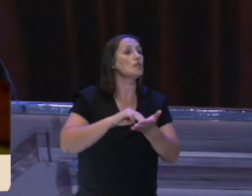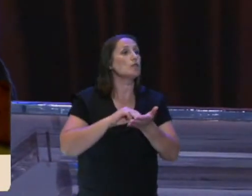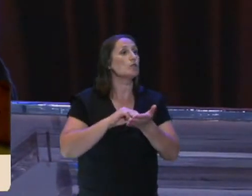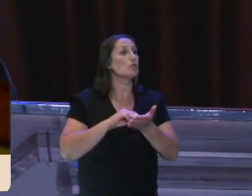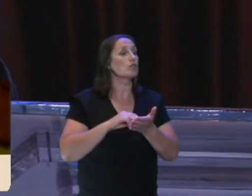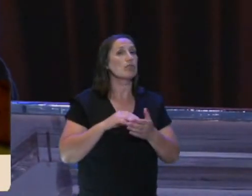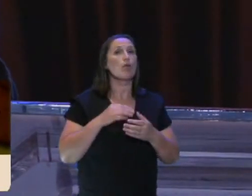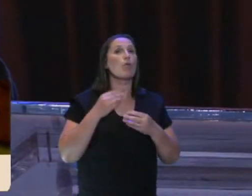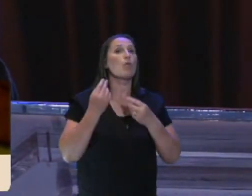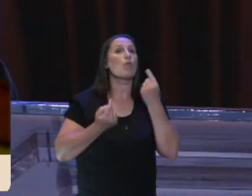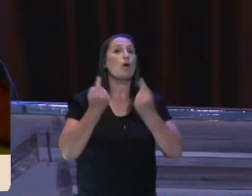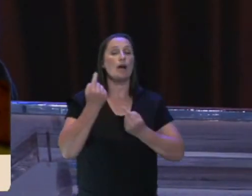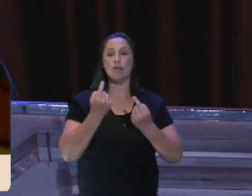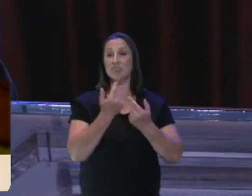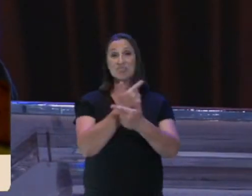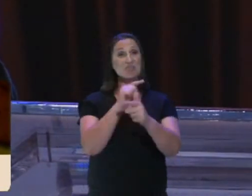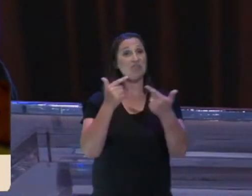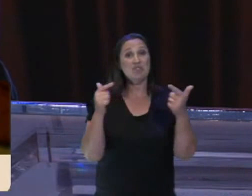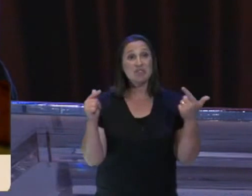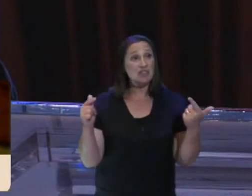grave.